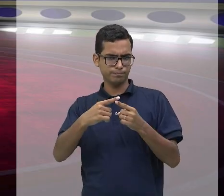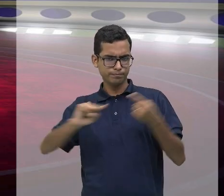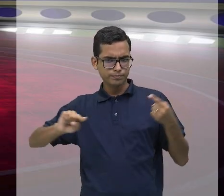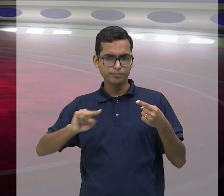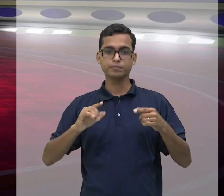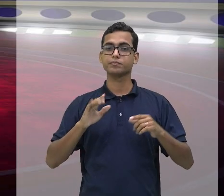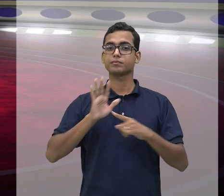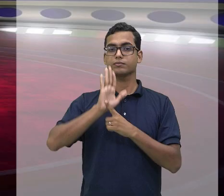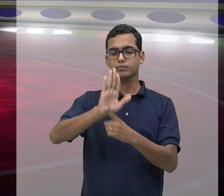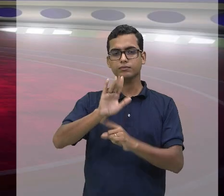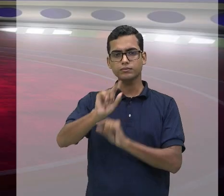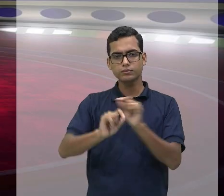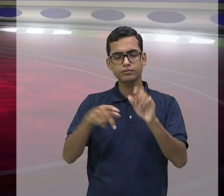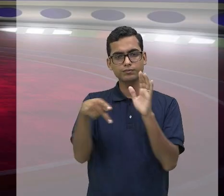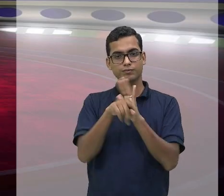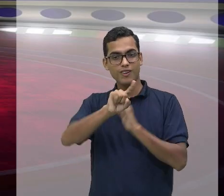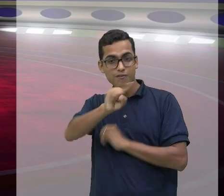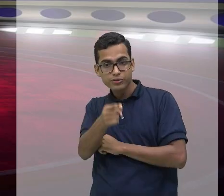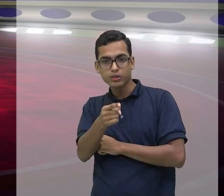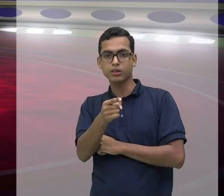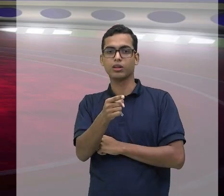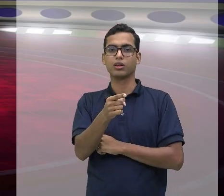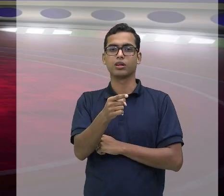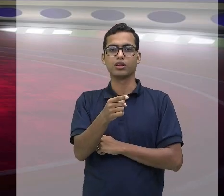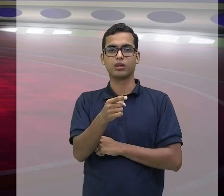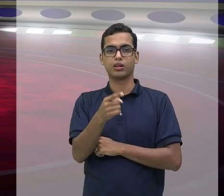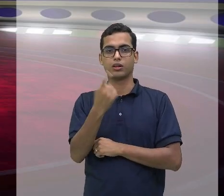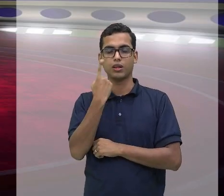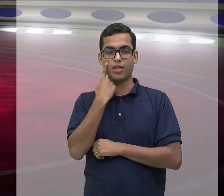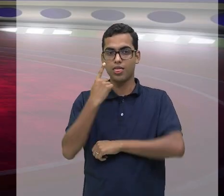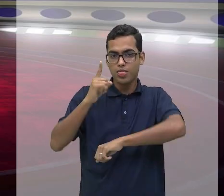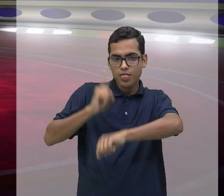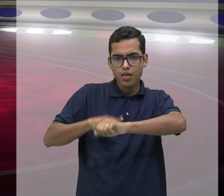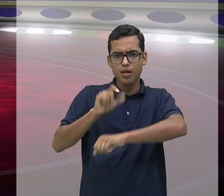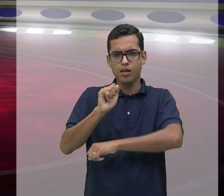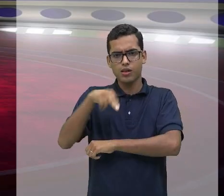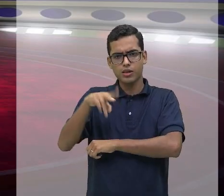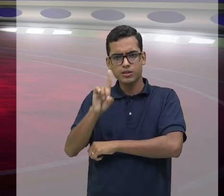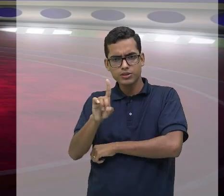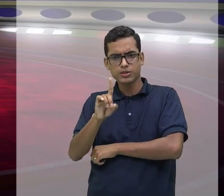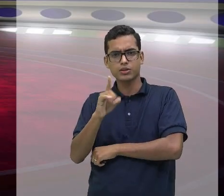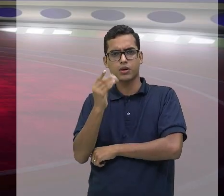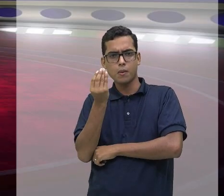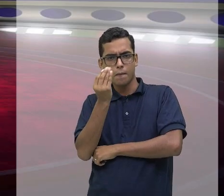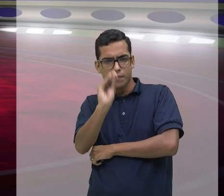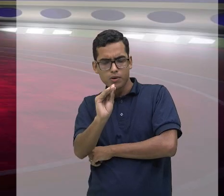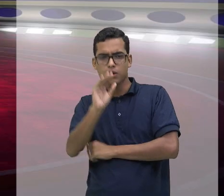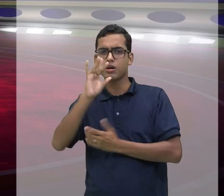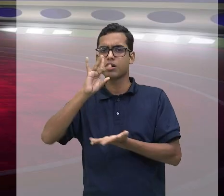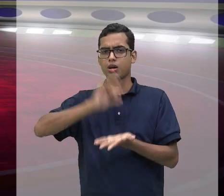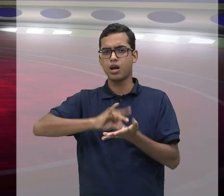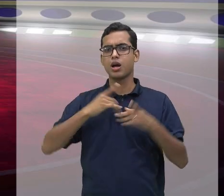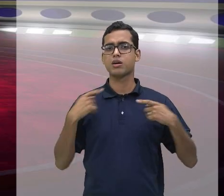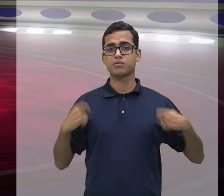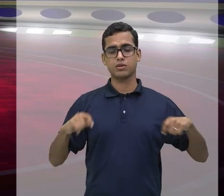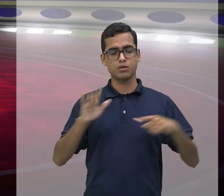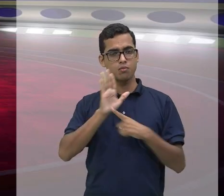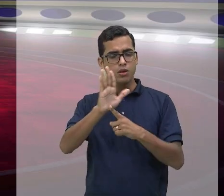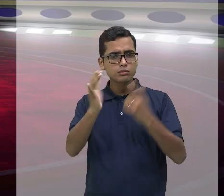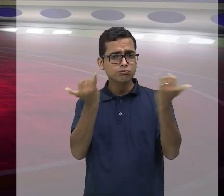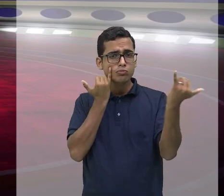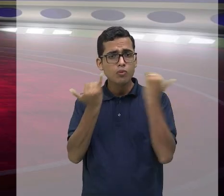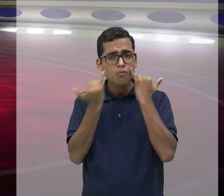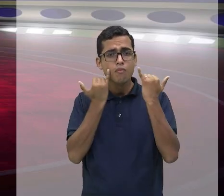define ali é a presença da vírgula. Eu não utilizo, exceto em situações onde de fato eu queira passar uma